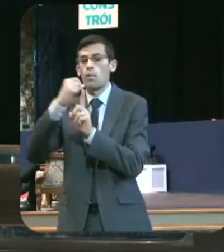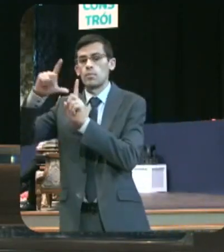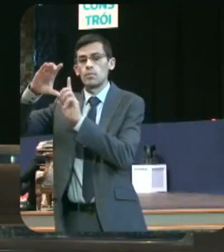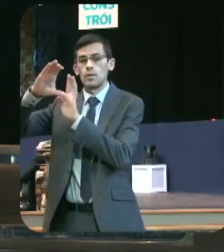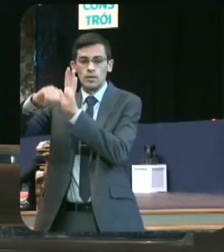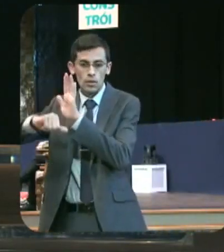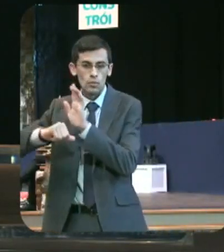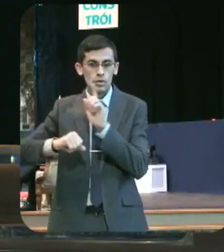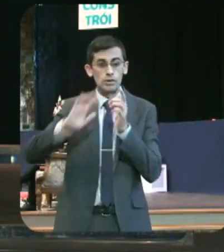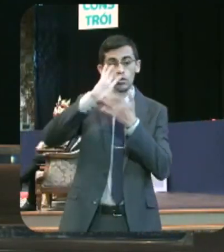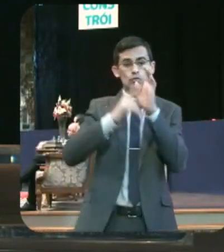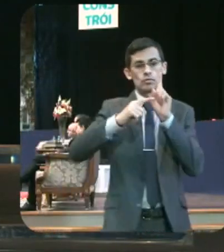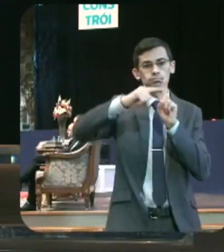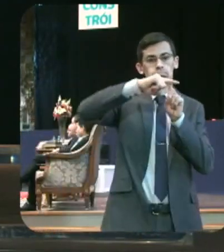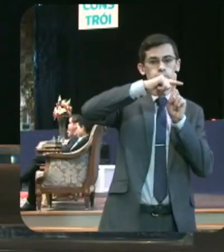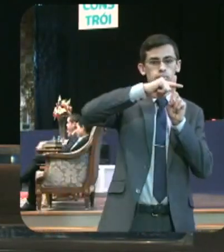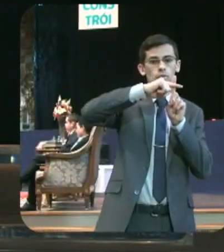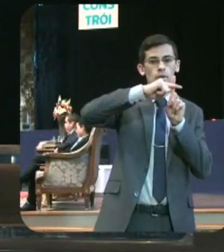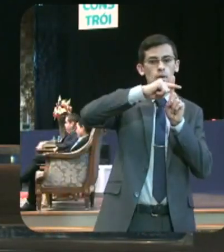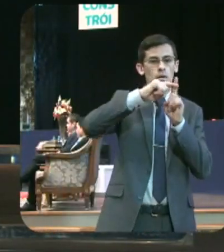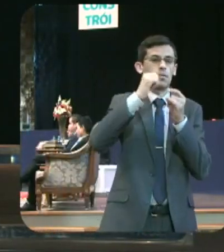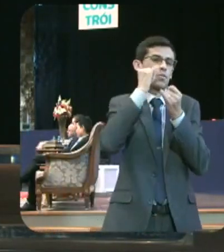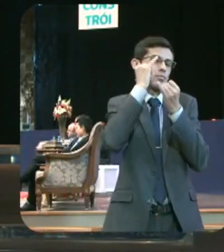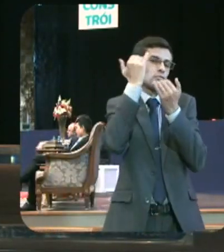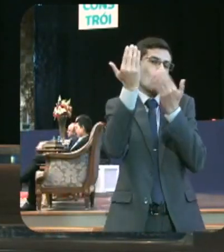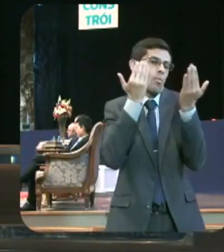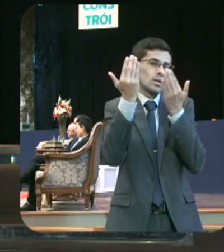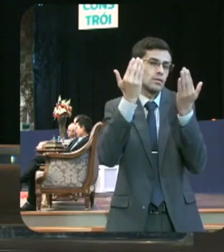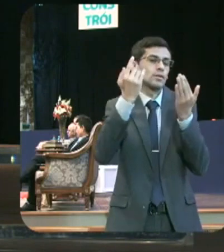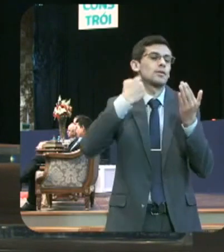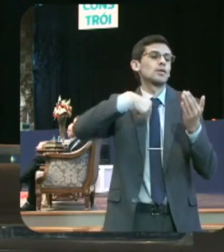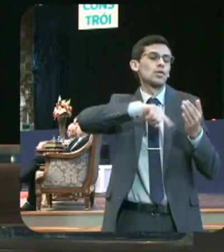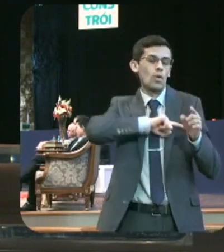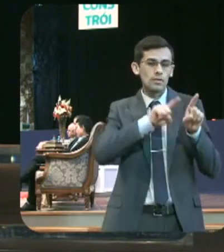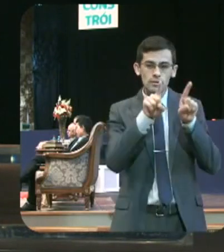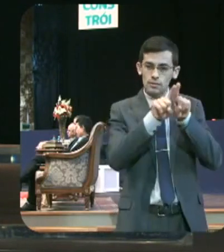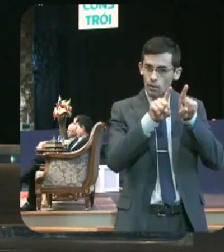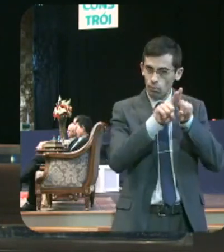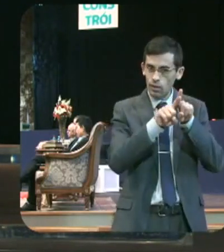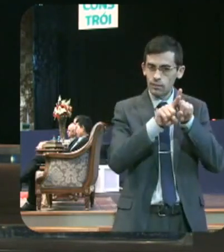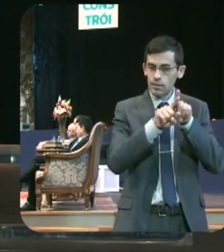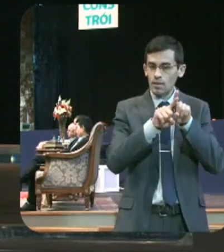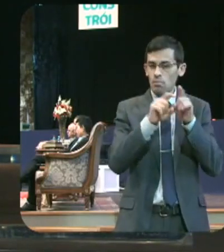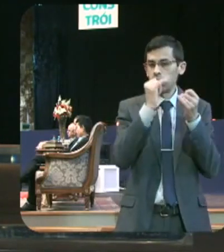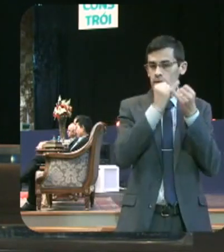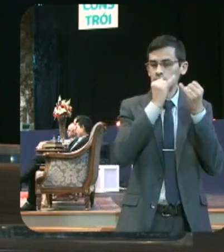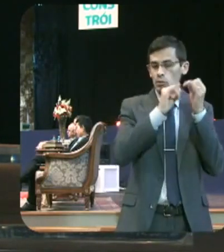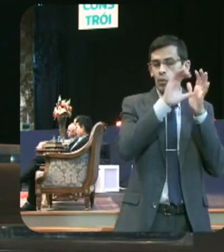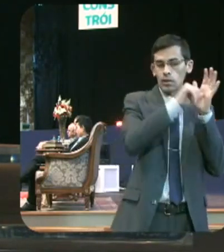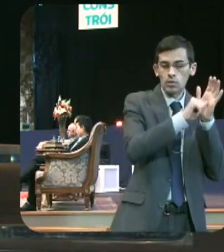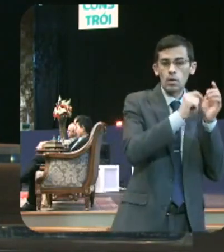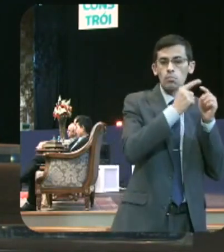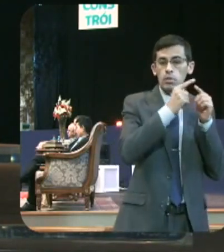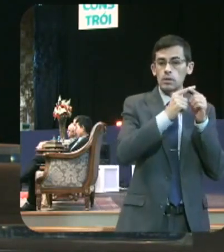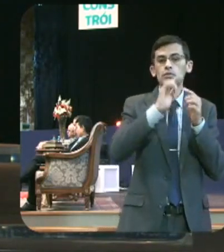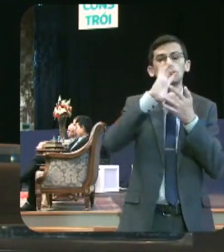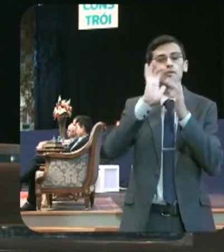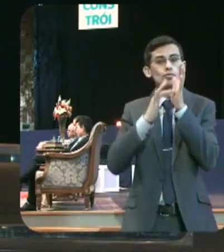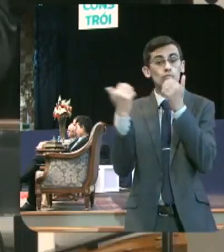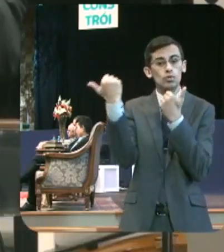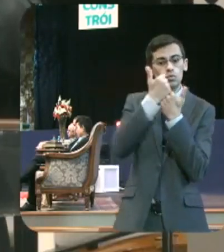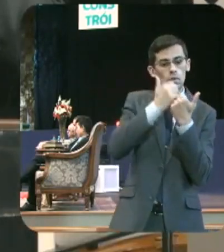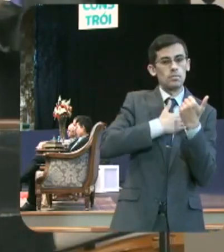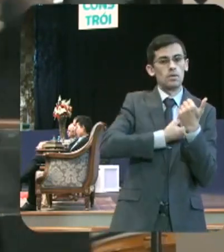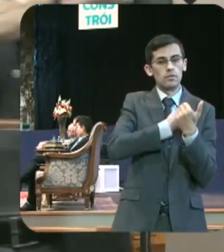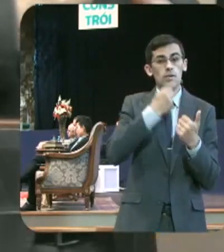é um daqueles que cometeu um mal intencional também, e Ele foi crucificado no meu lugar.